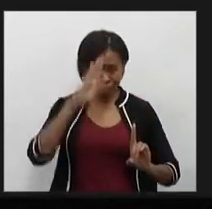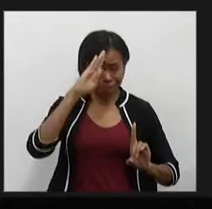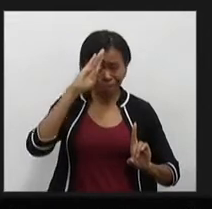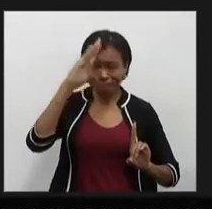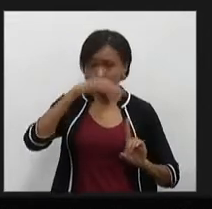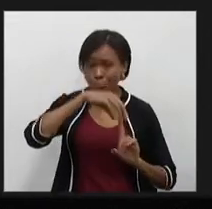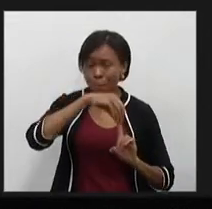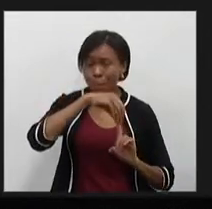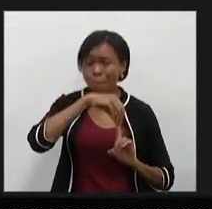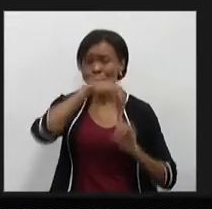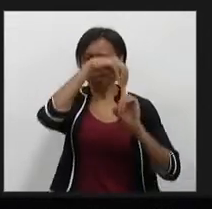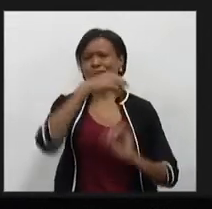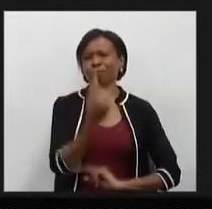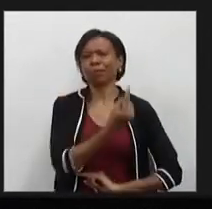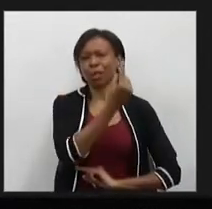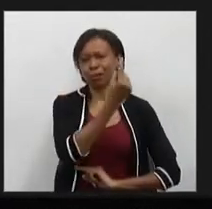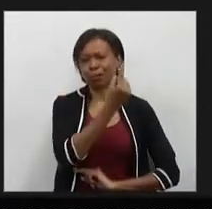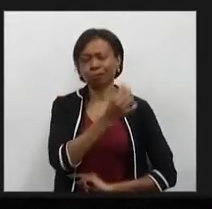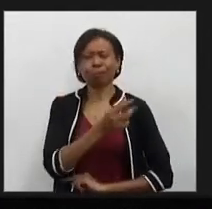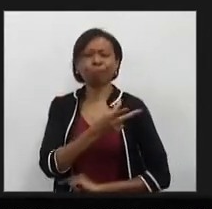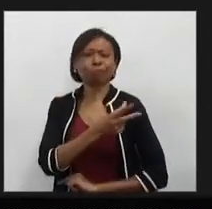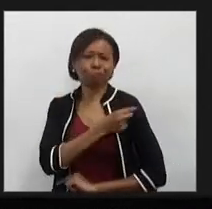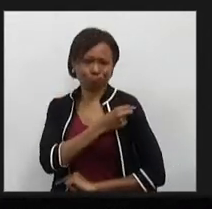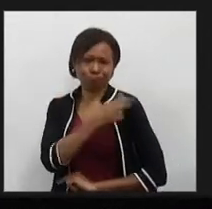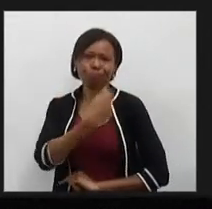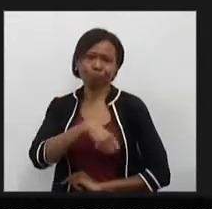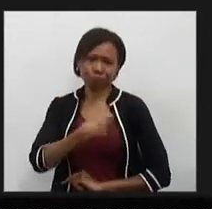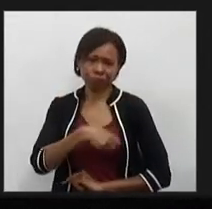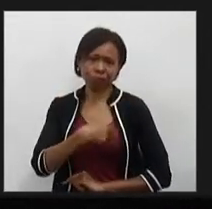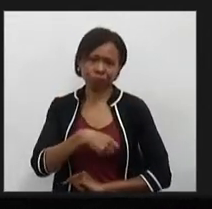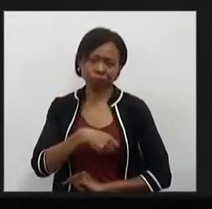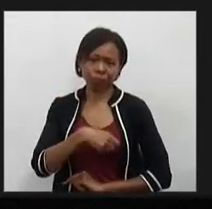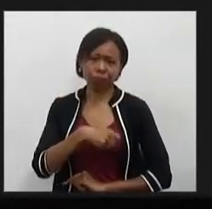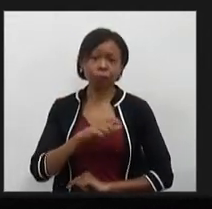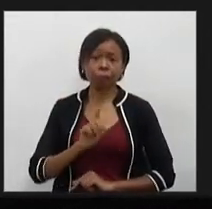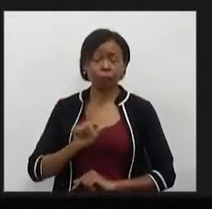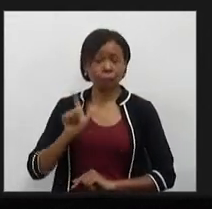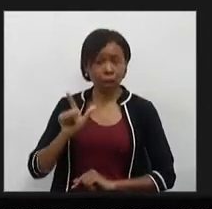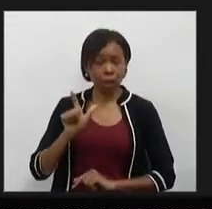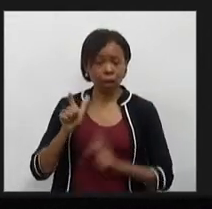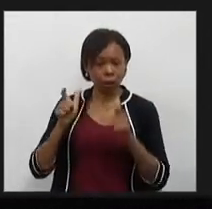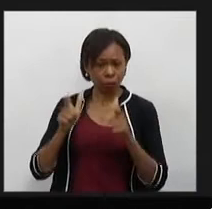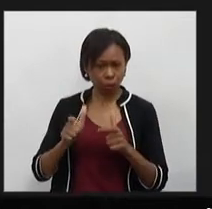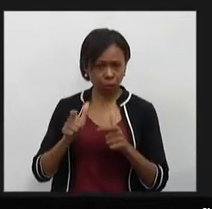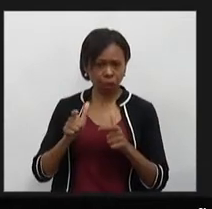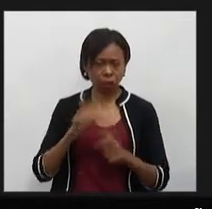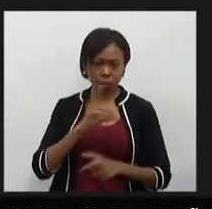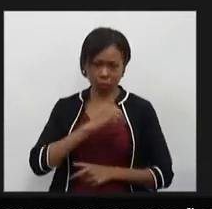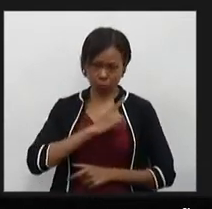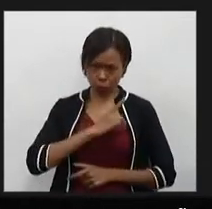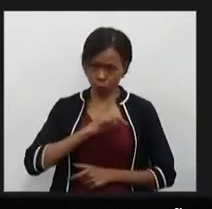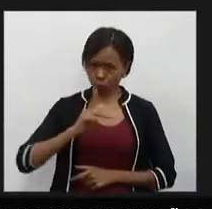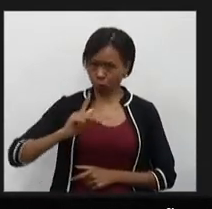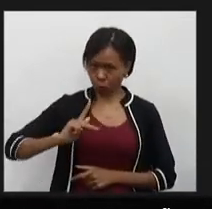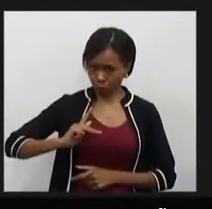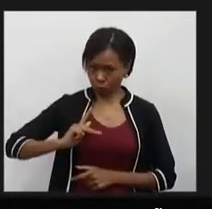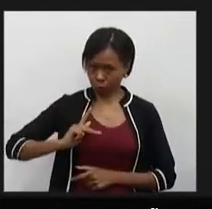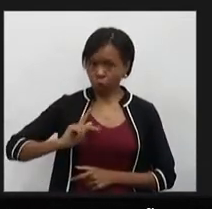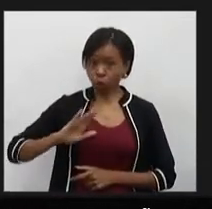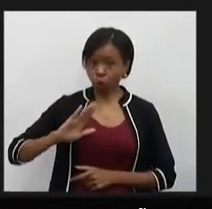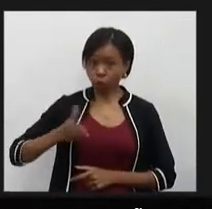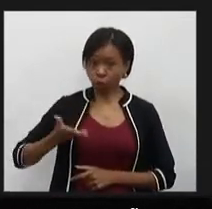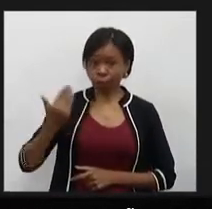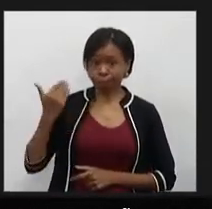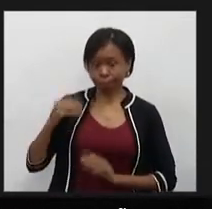vacinação. Queria dizer também que a gente, na Defensoria, a gente fez um ofício há algum tempo para